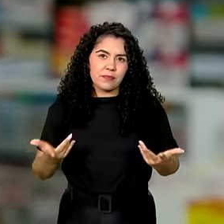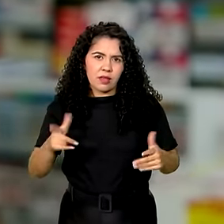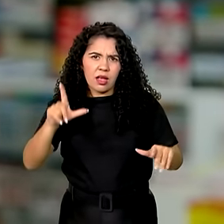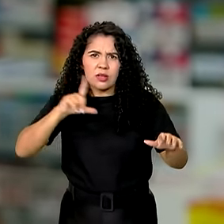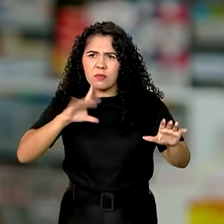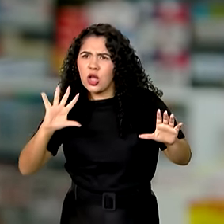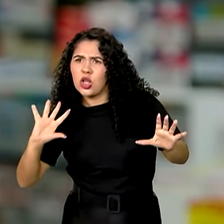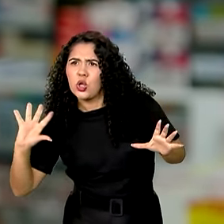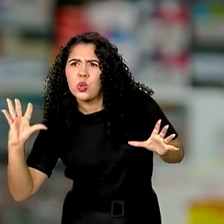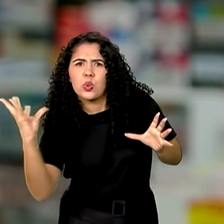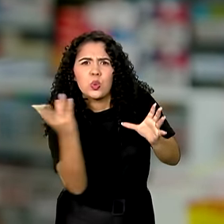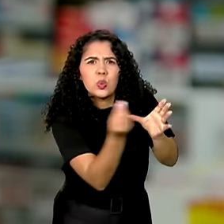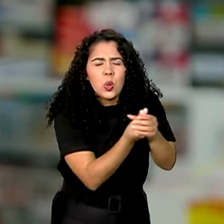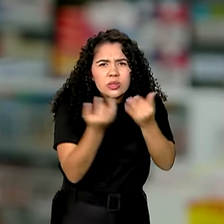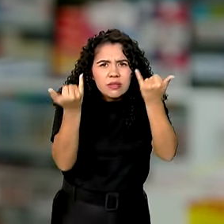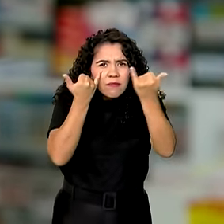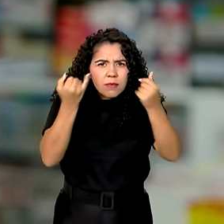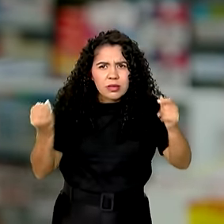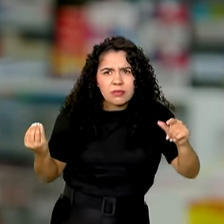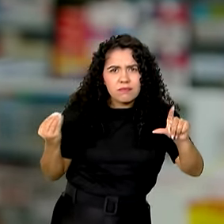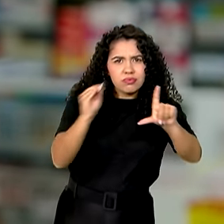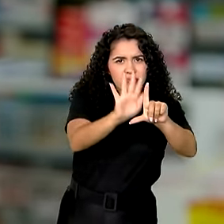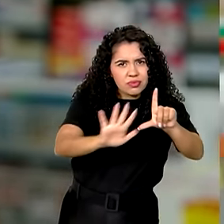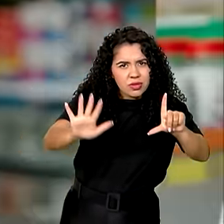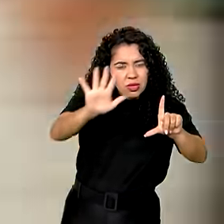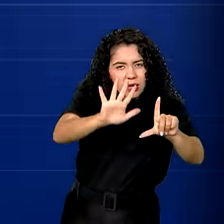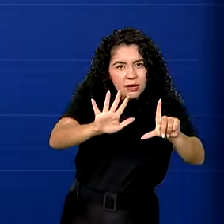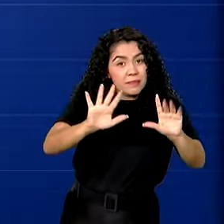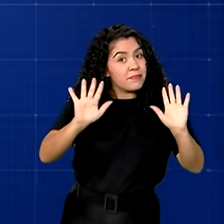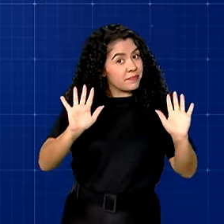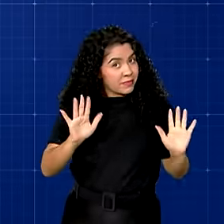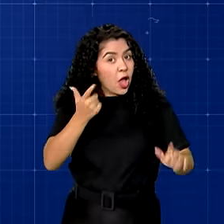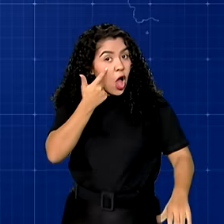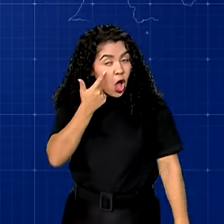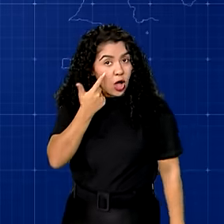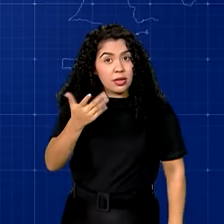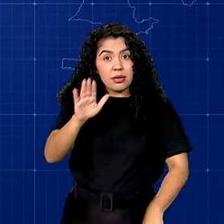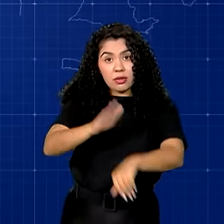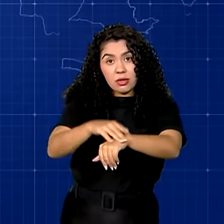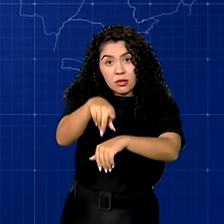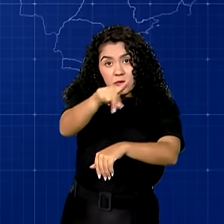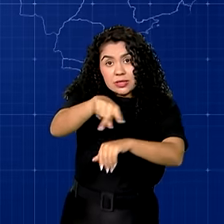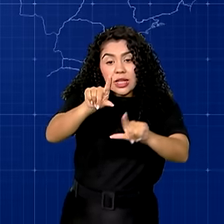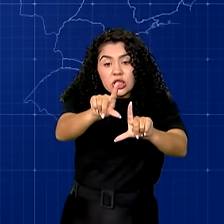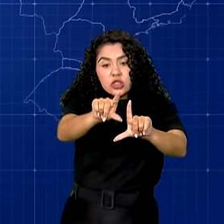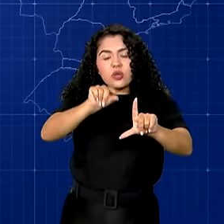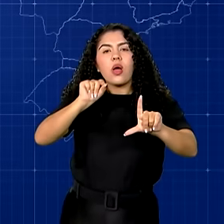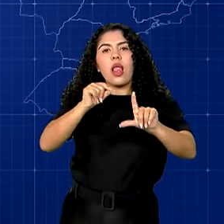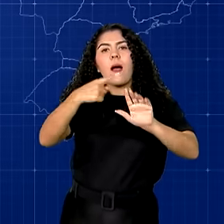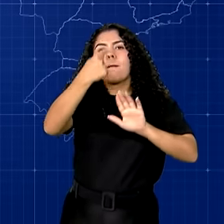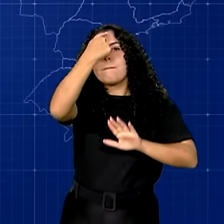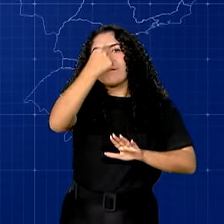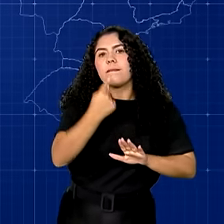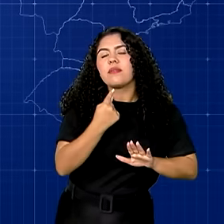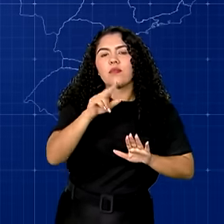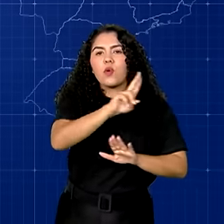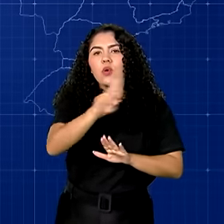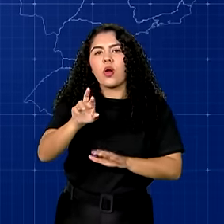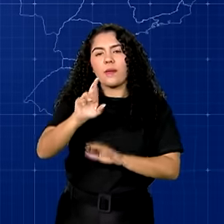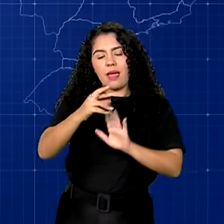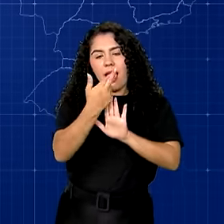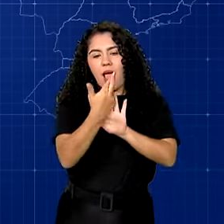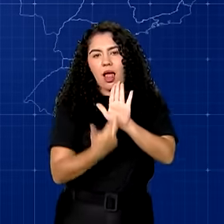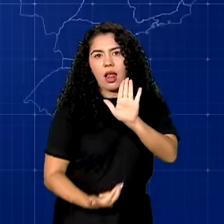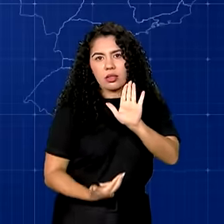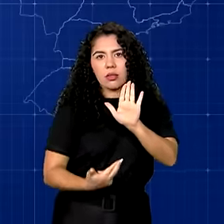todos os dados para análise? Pelo contrário, olha só. Se você selecionar o formato relatório, vai encontrar, além de